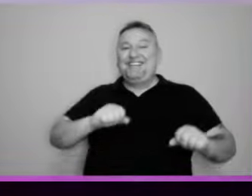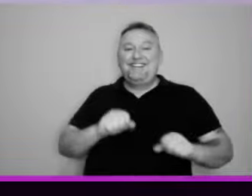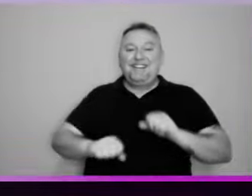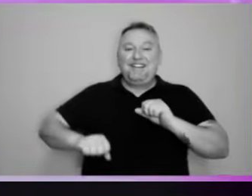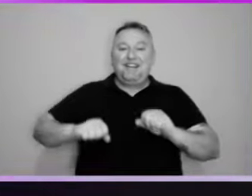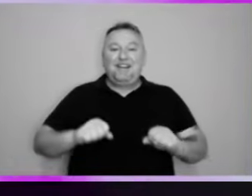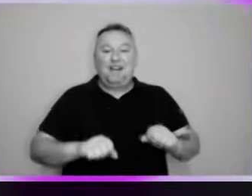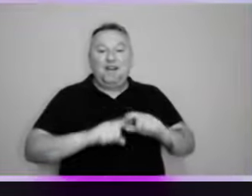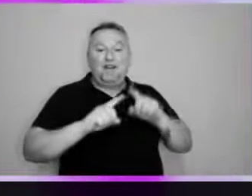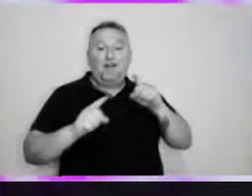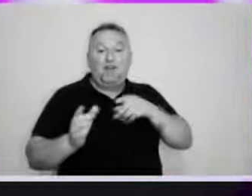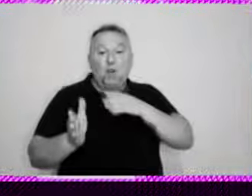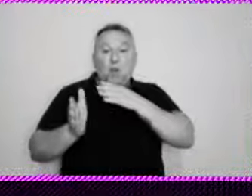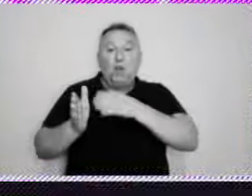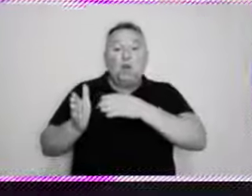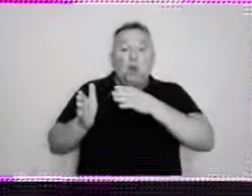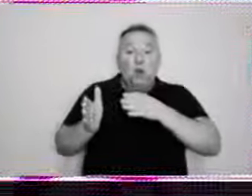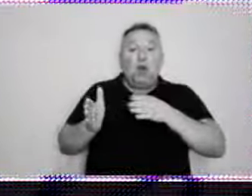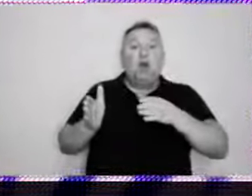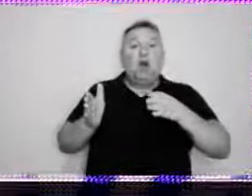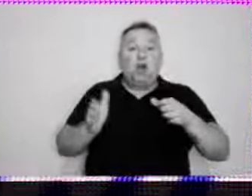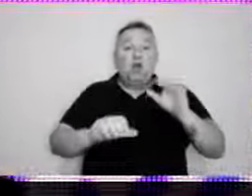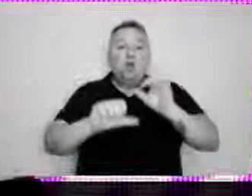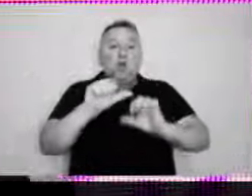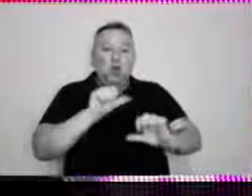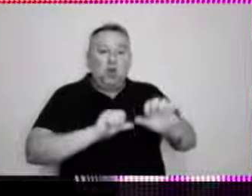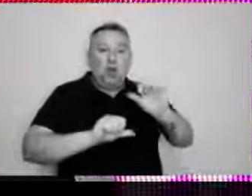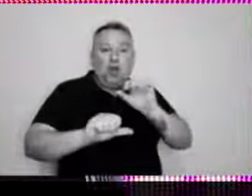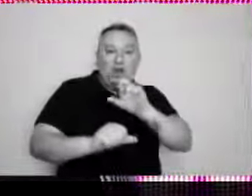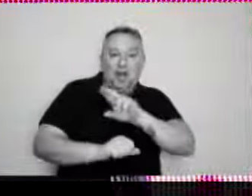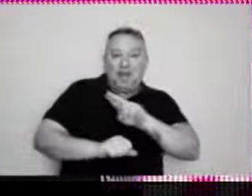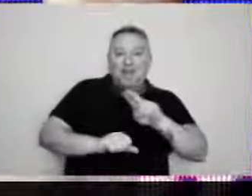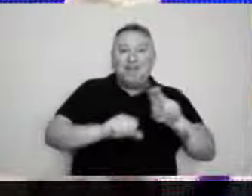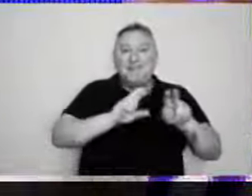Troquei o nome, troquei.